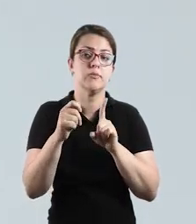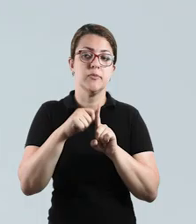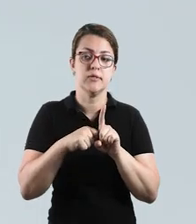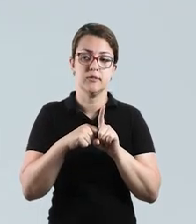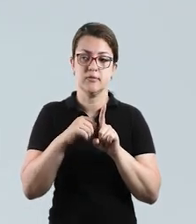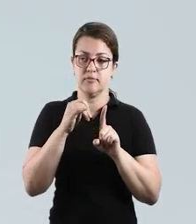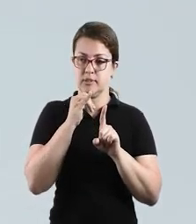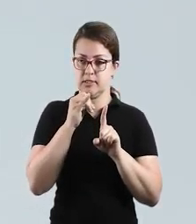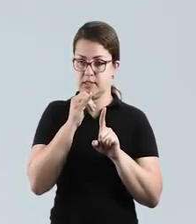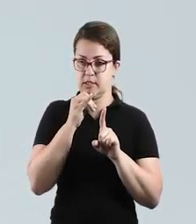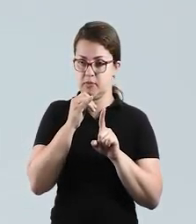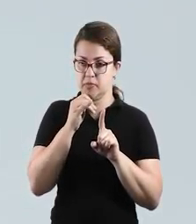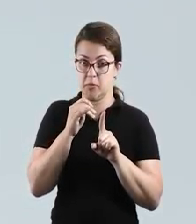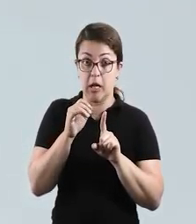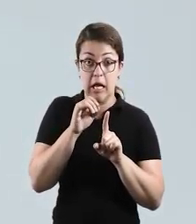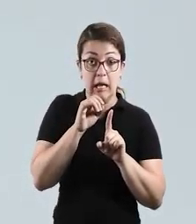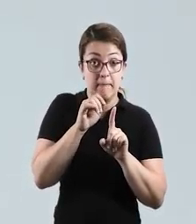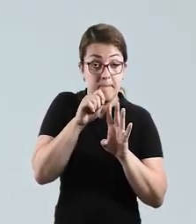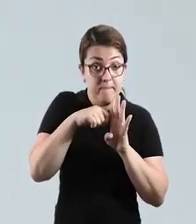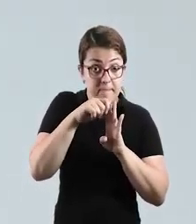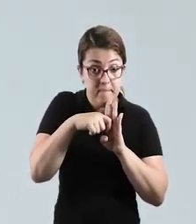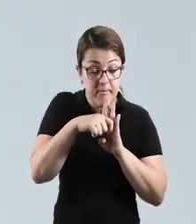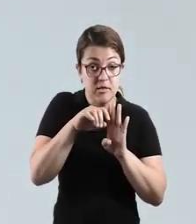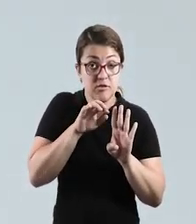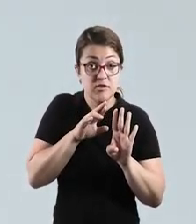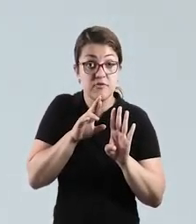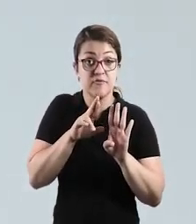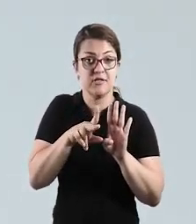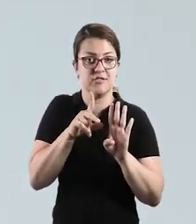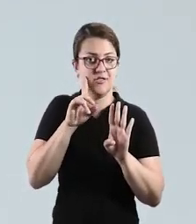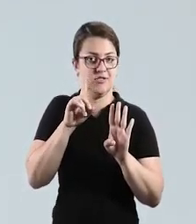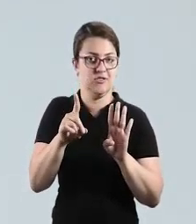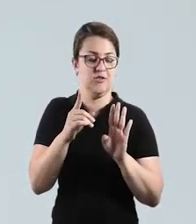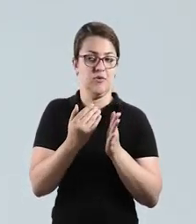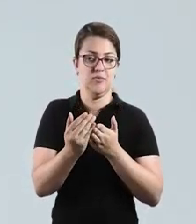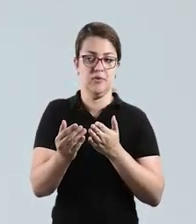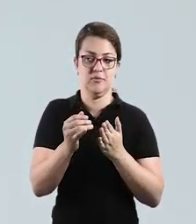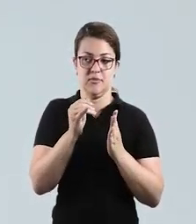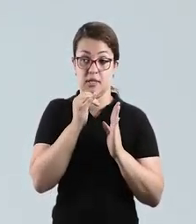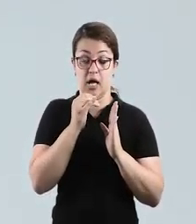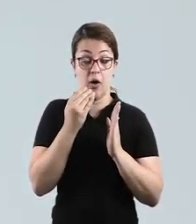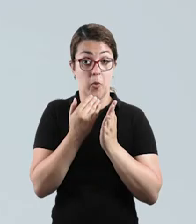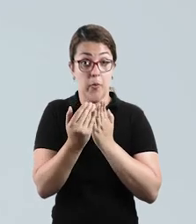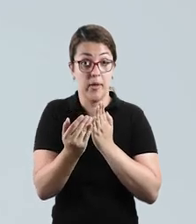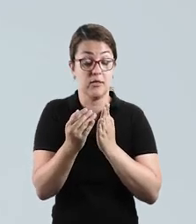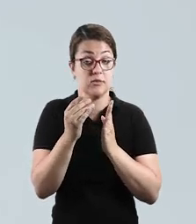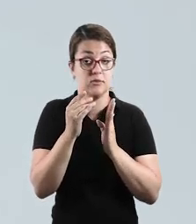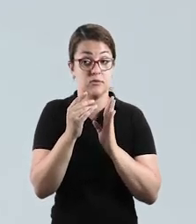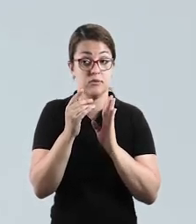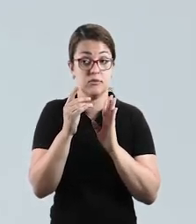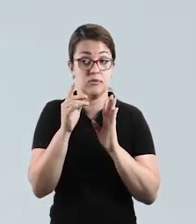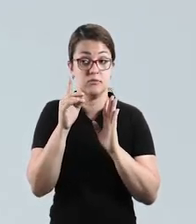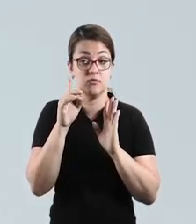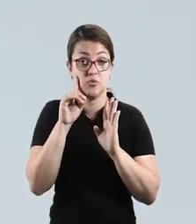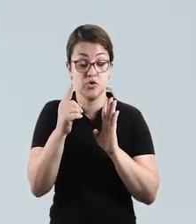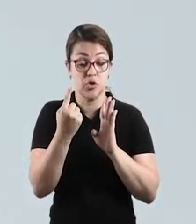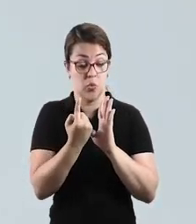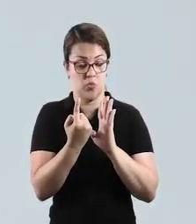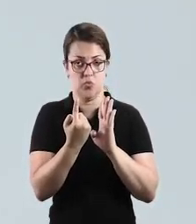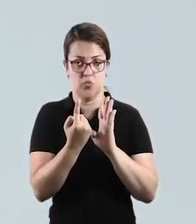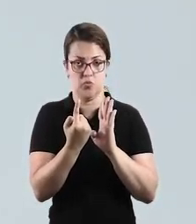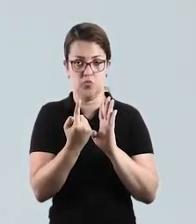cada mês começa num dia da semana diferente. Esse aqui, ela vai observar que é, ó, começa com o dia 1, o número 1, e